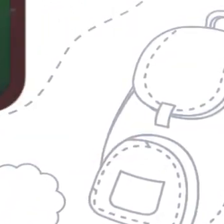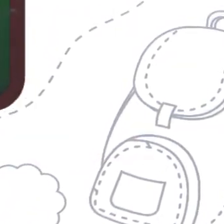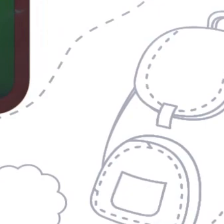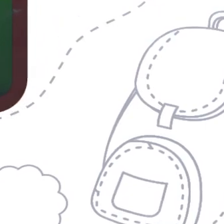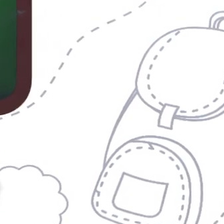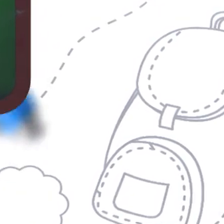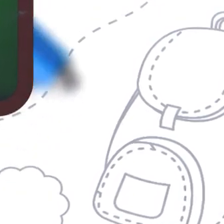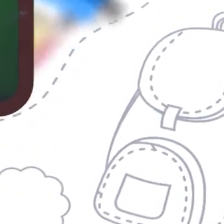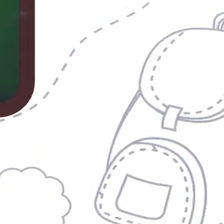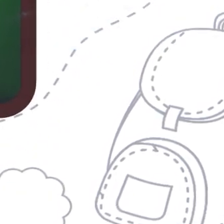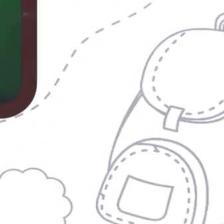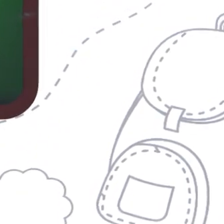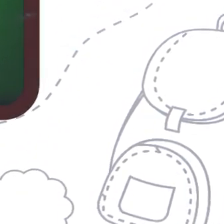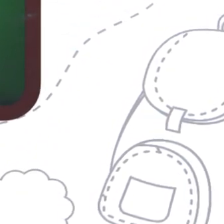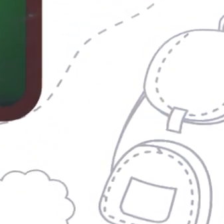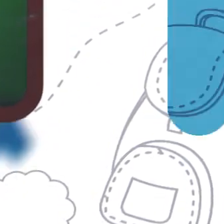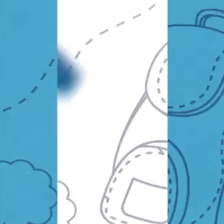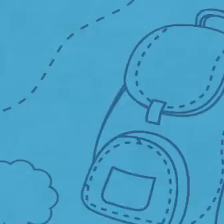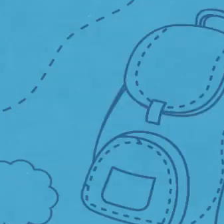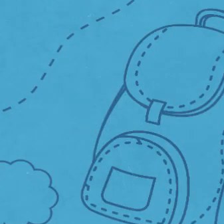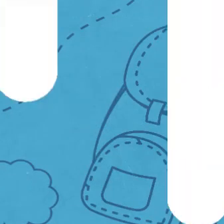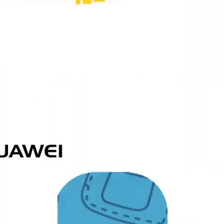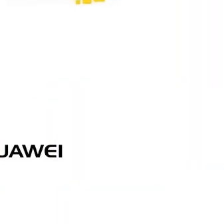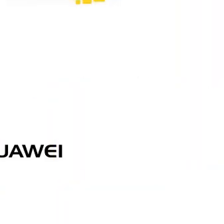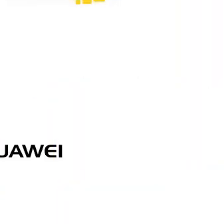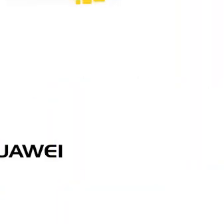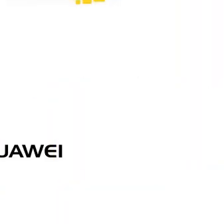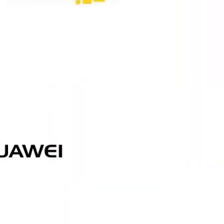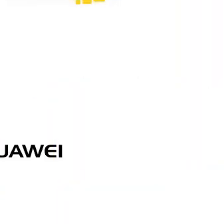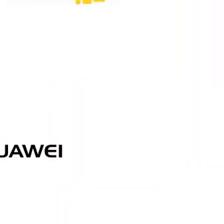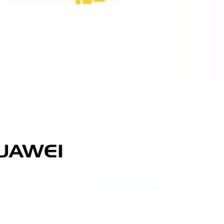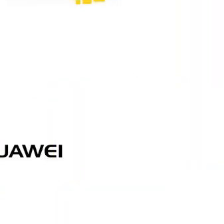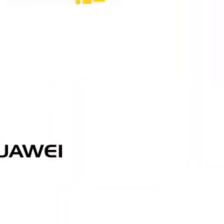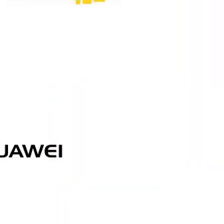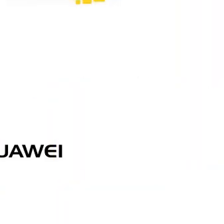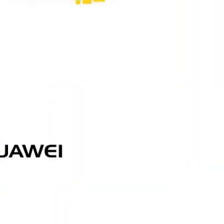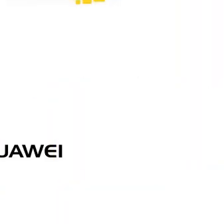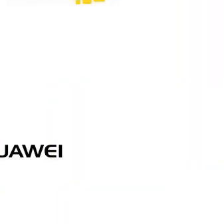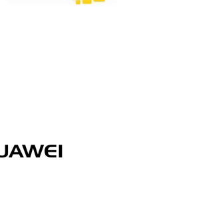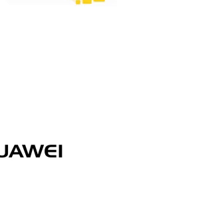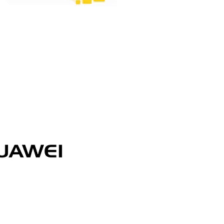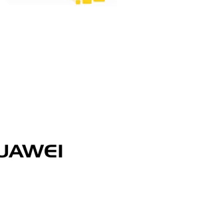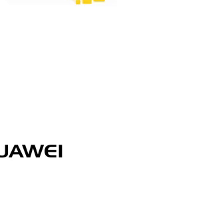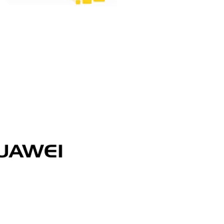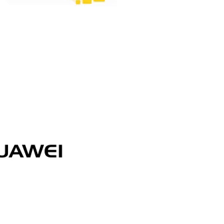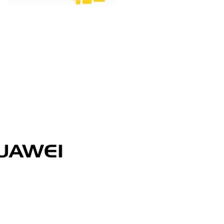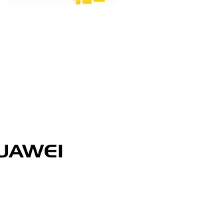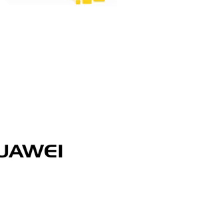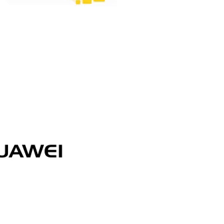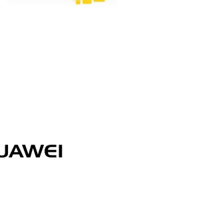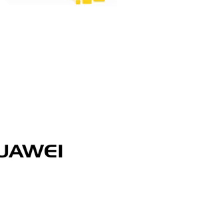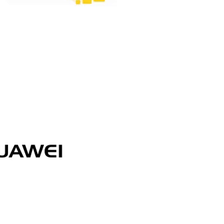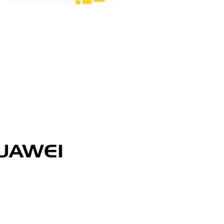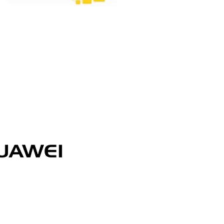Entendido, meninos? Ali vocês vão resolver os exercícios relativos aos